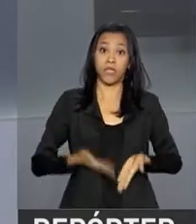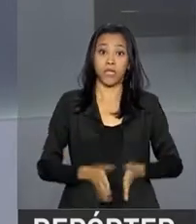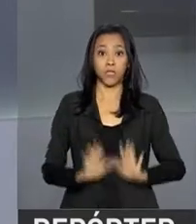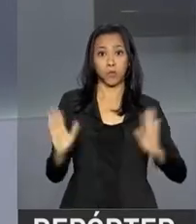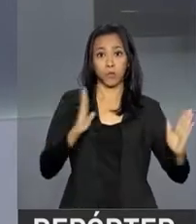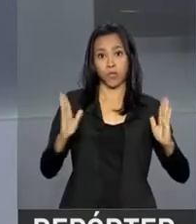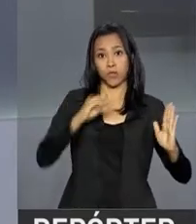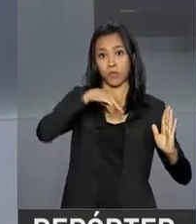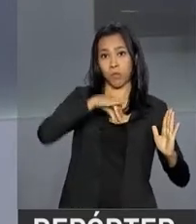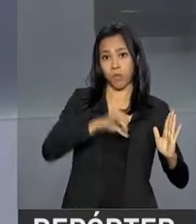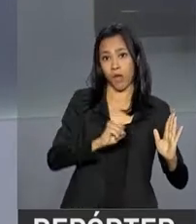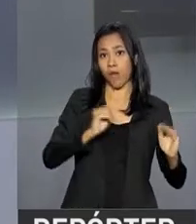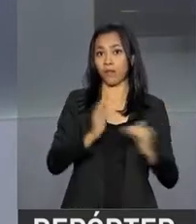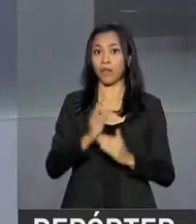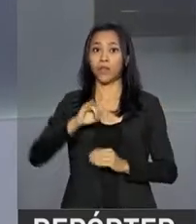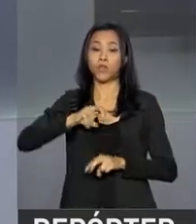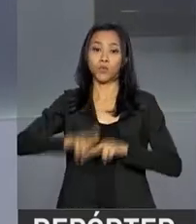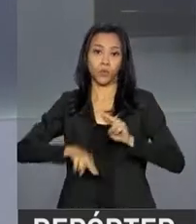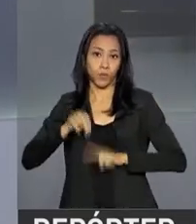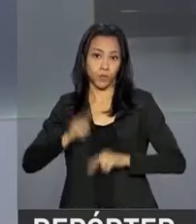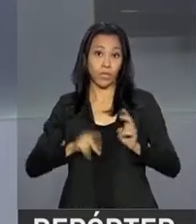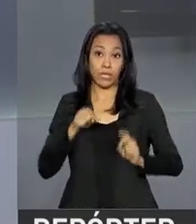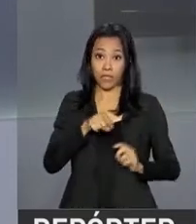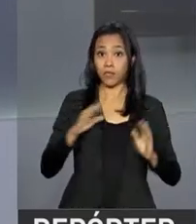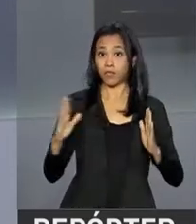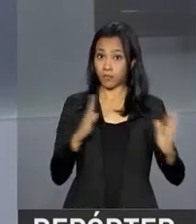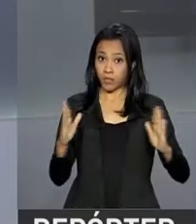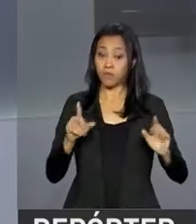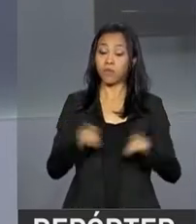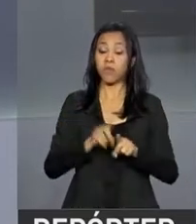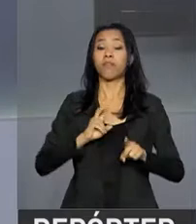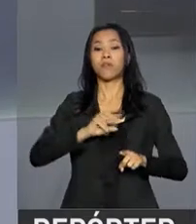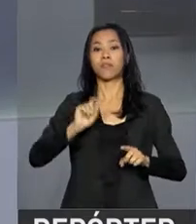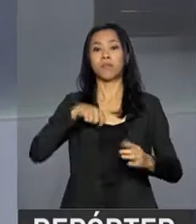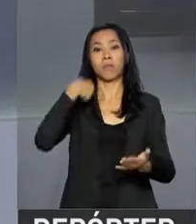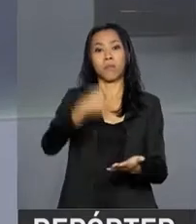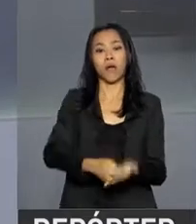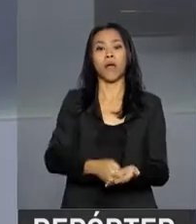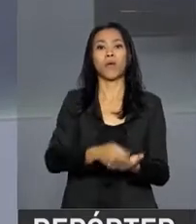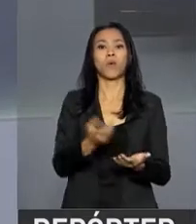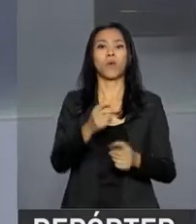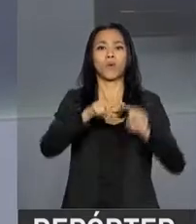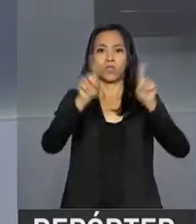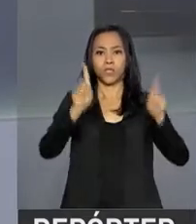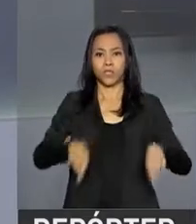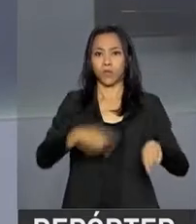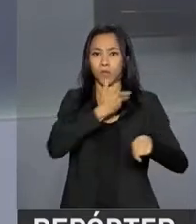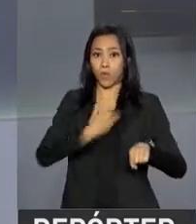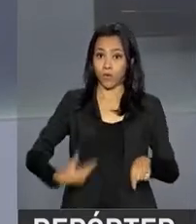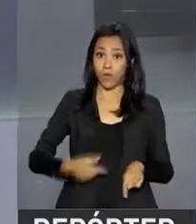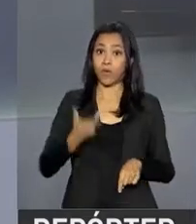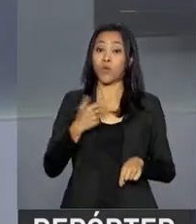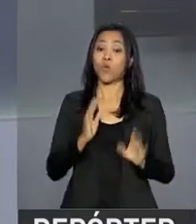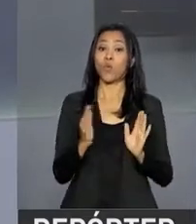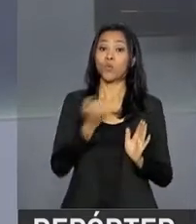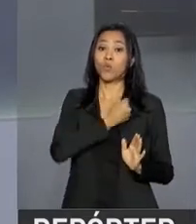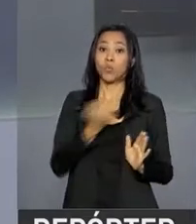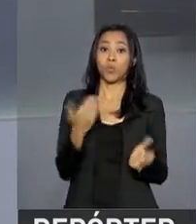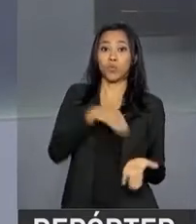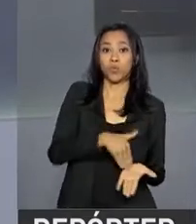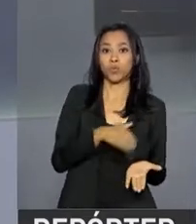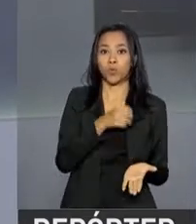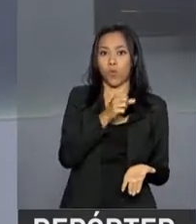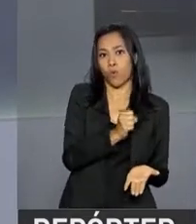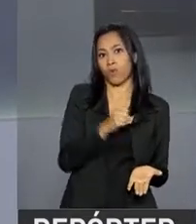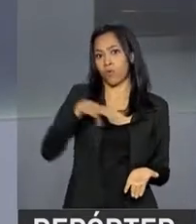junho também a partir dessa data serão pagos os servidores públicos com final de inscrição 8 e 9 este é o último lote de